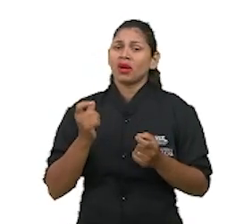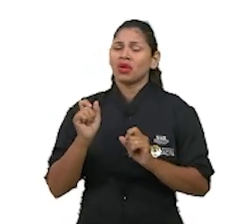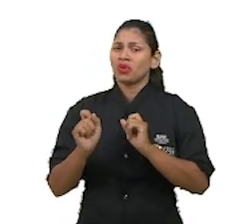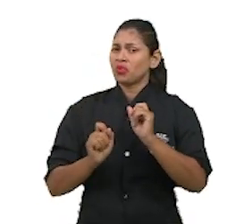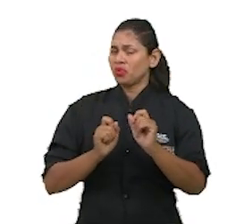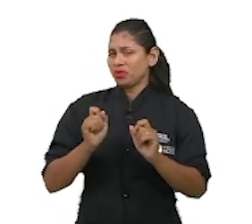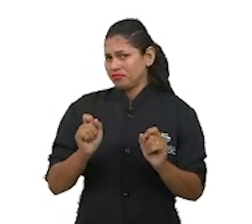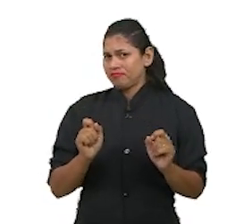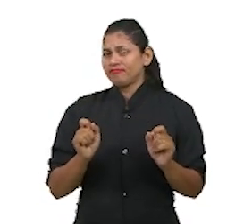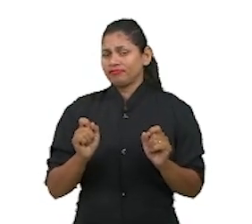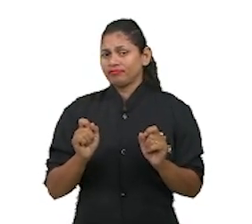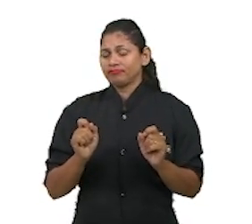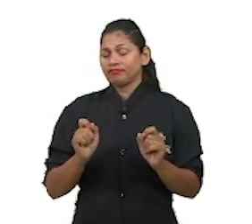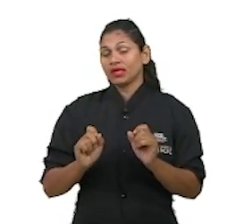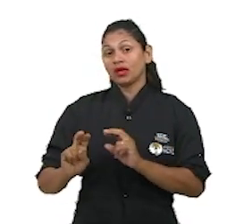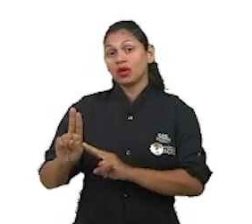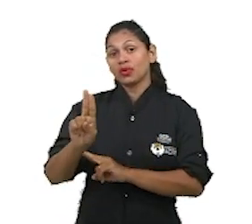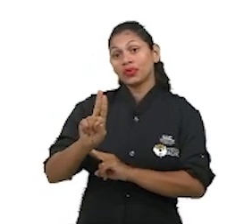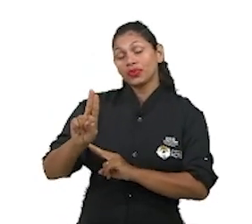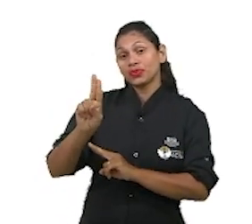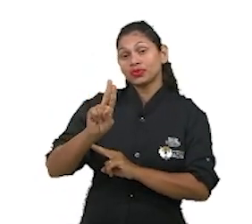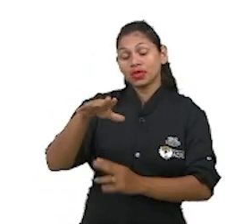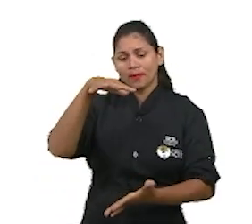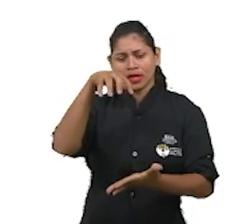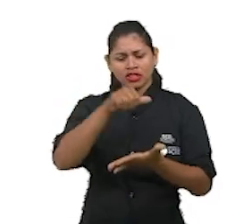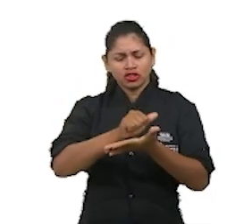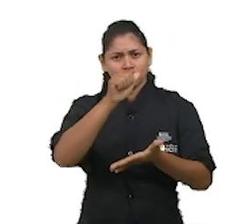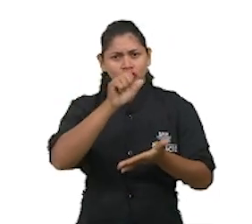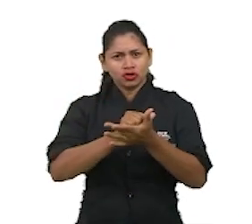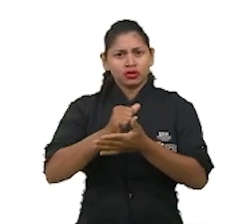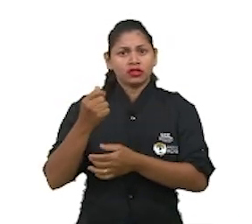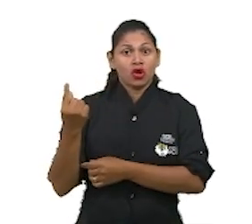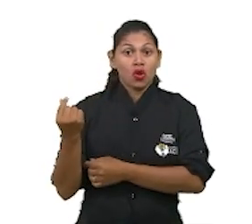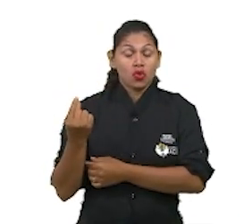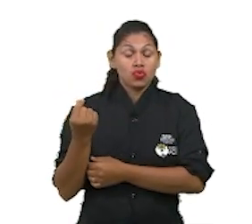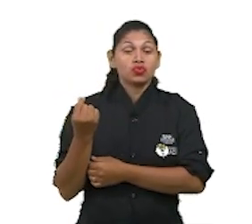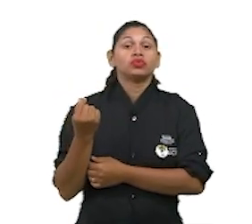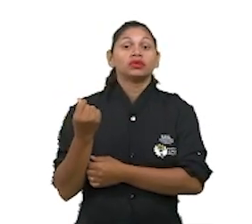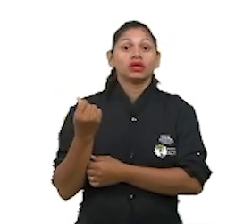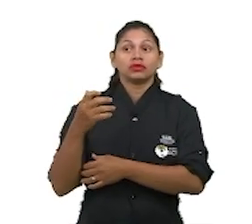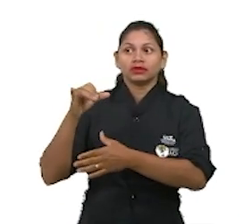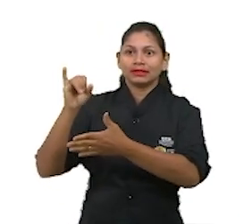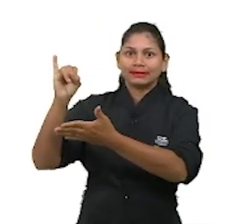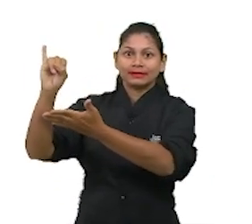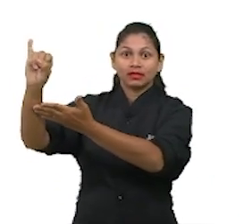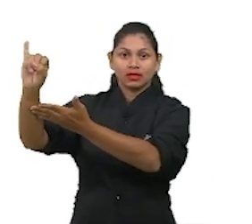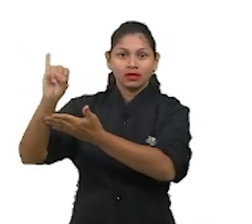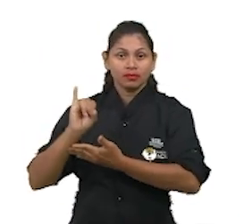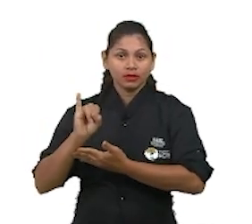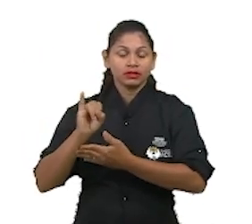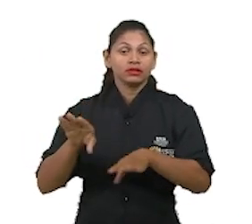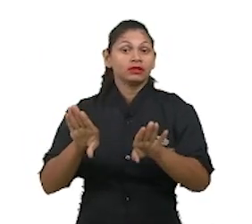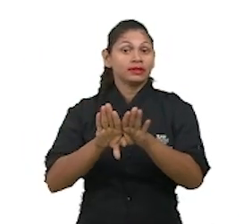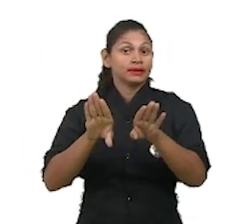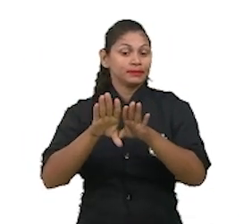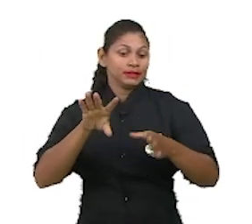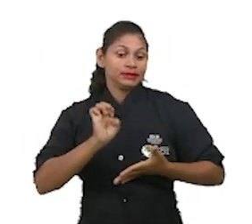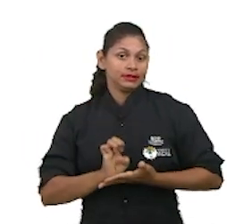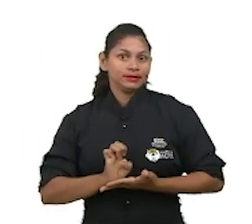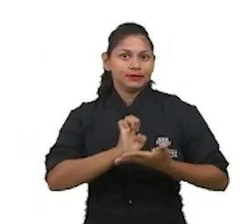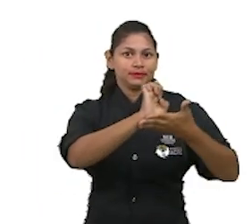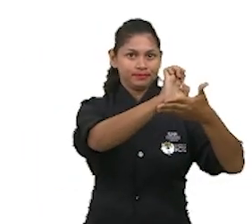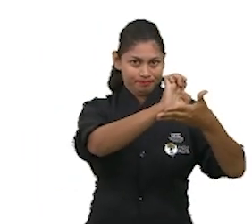interessante, ela é utilizada para registrar os valores das importações e das exportações de